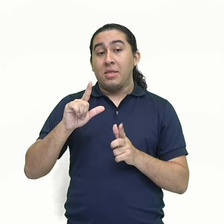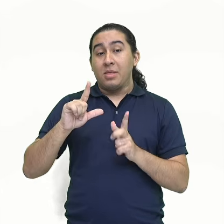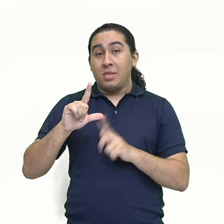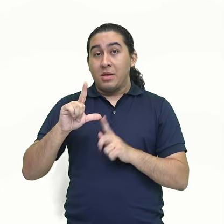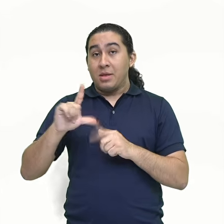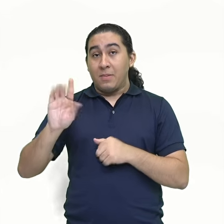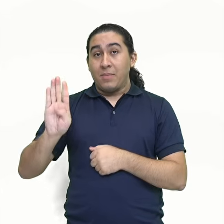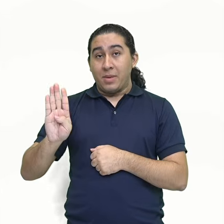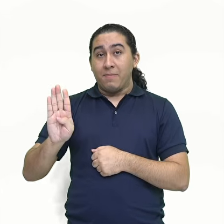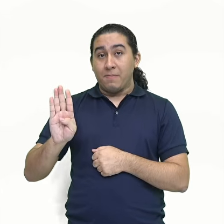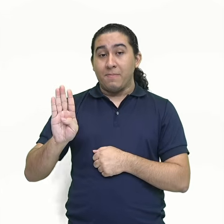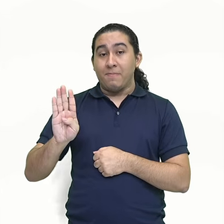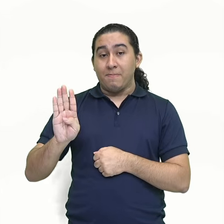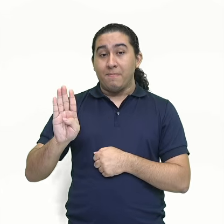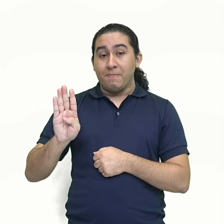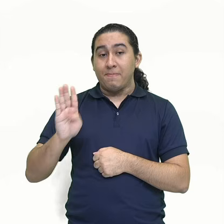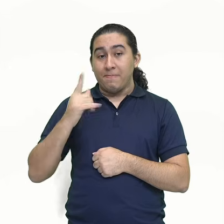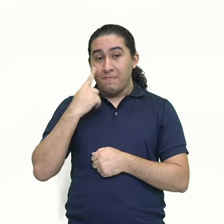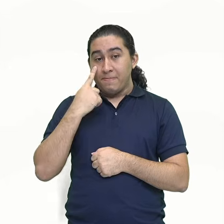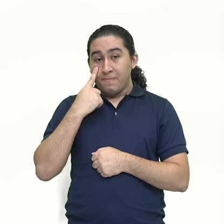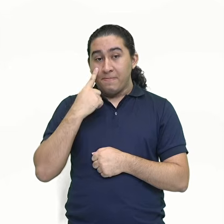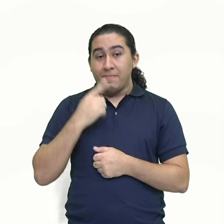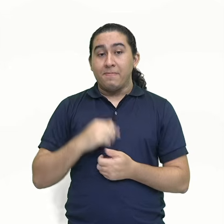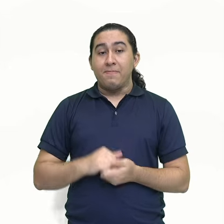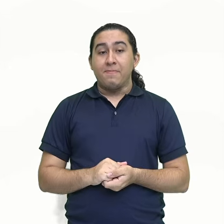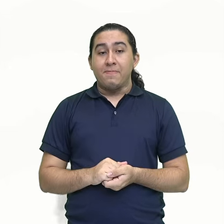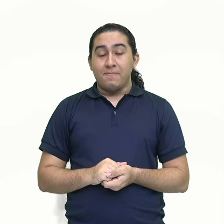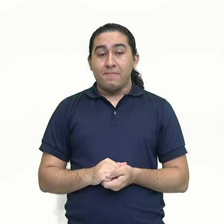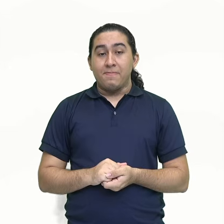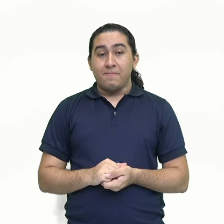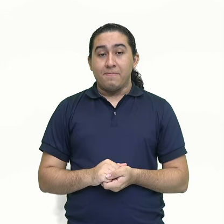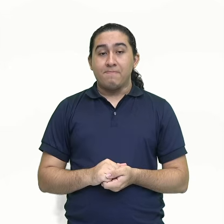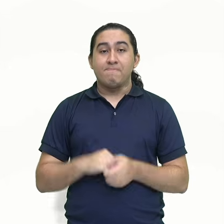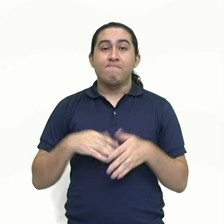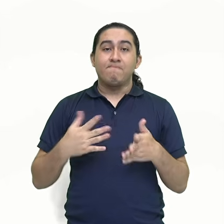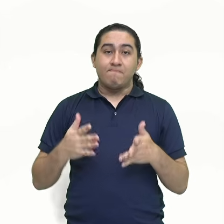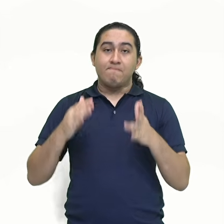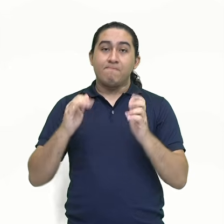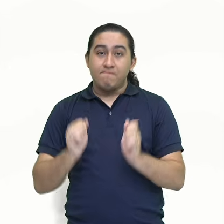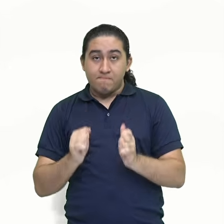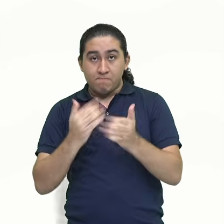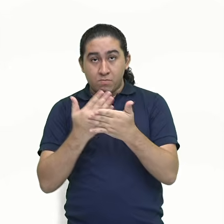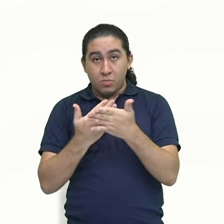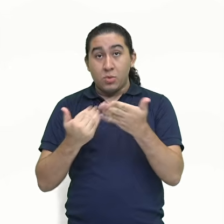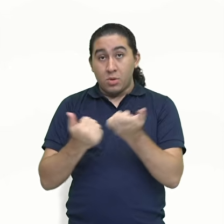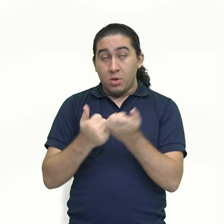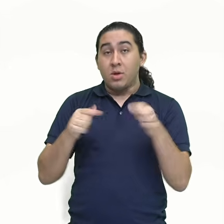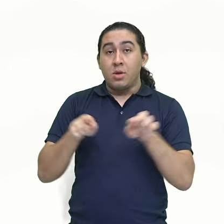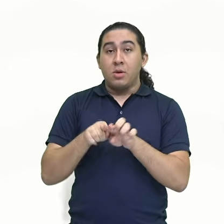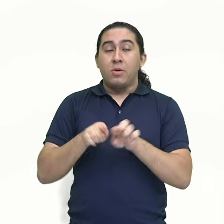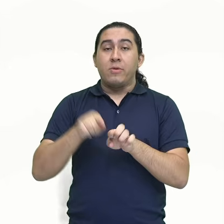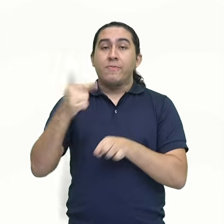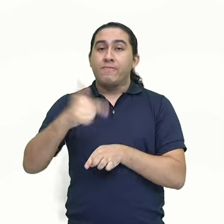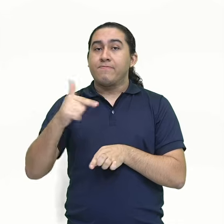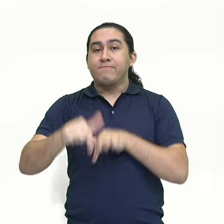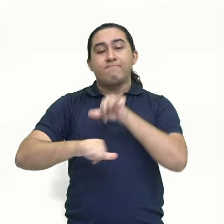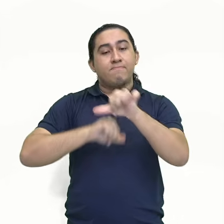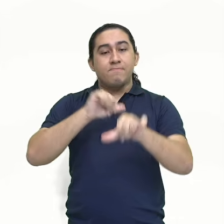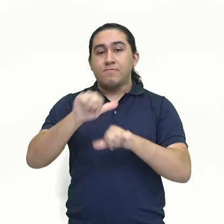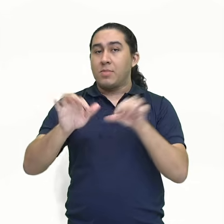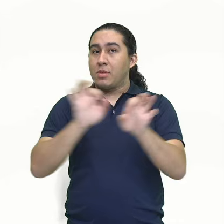torto, morre torto, né? O qual nasce torto, então eu posso substituir e não vai mudar